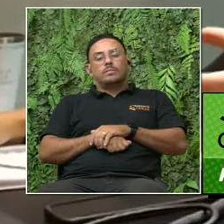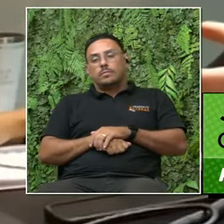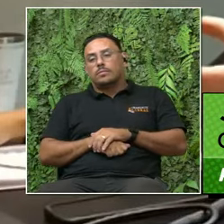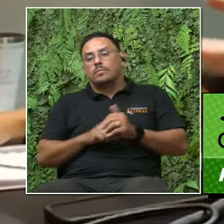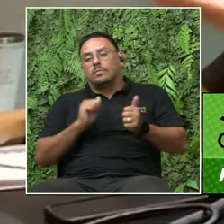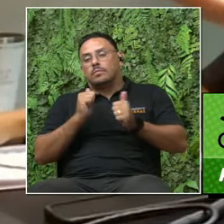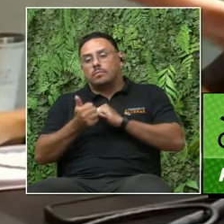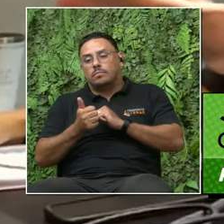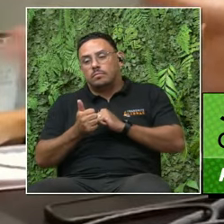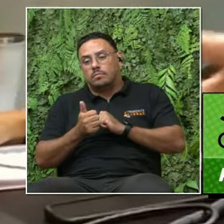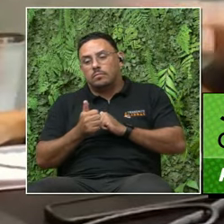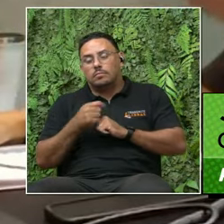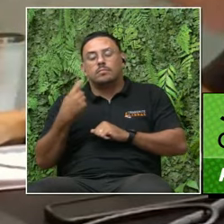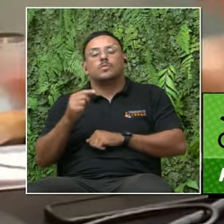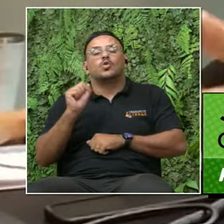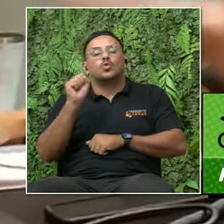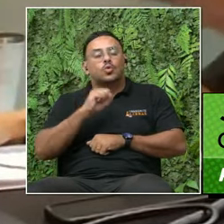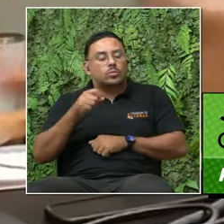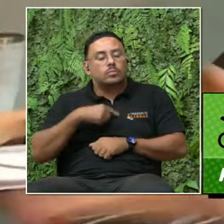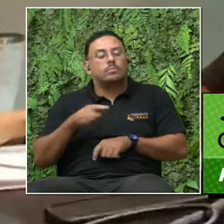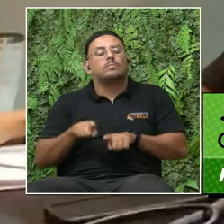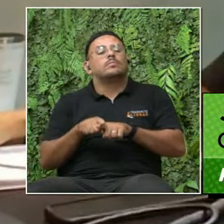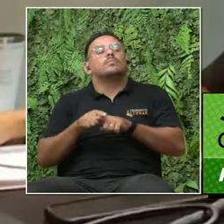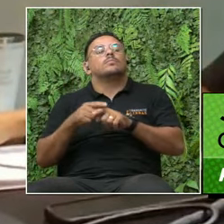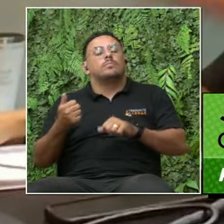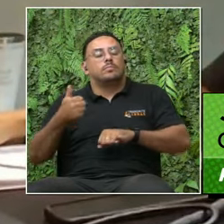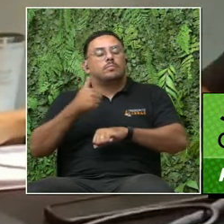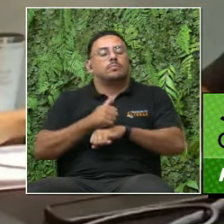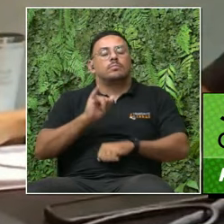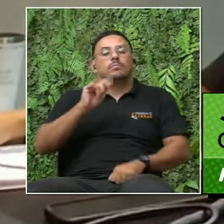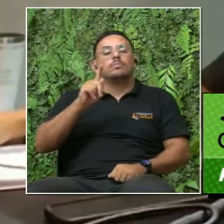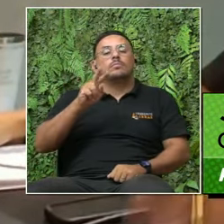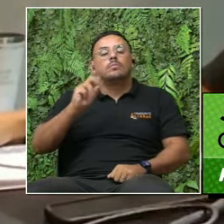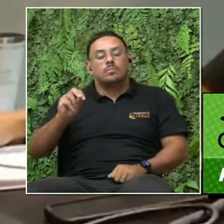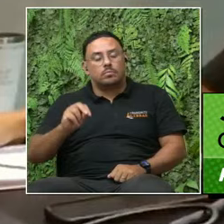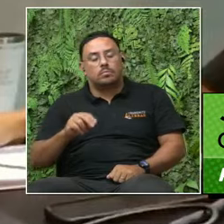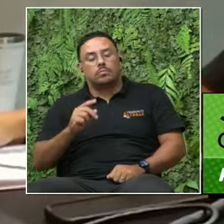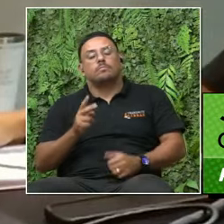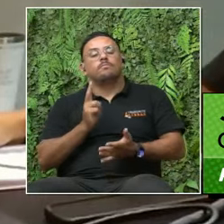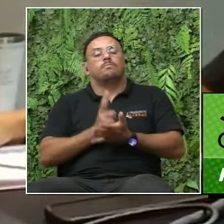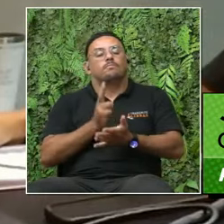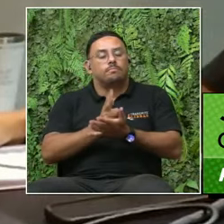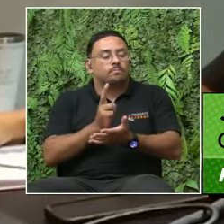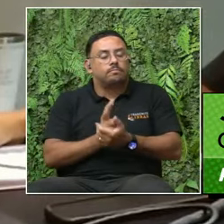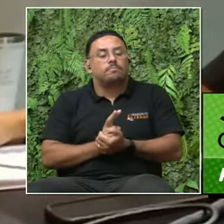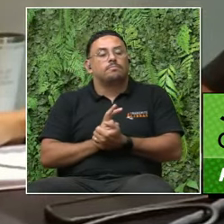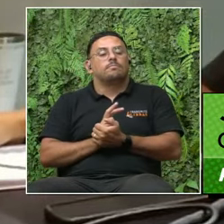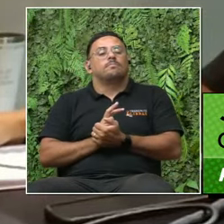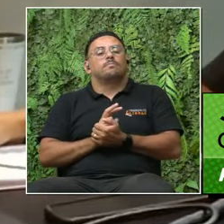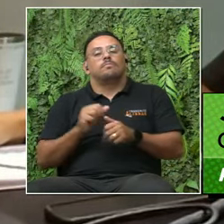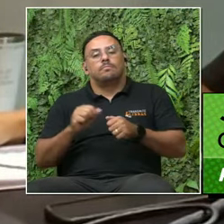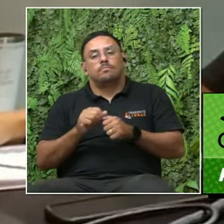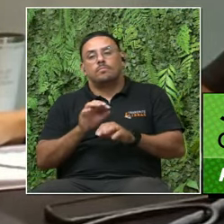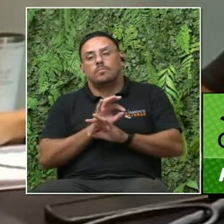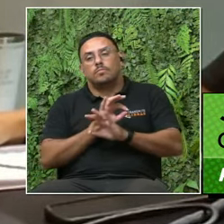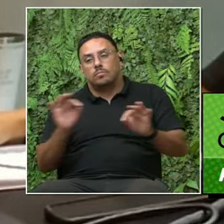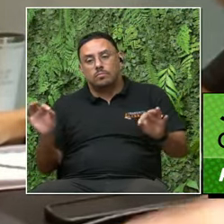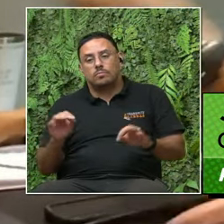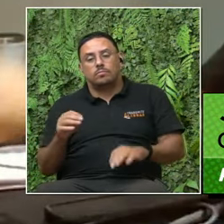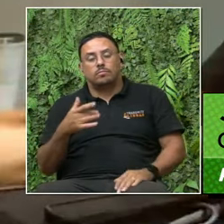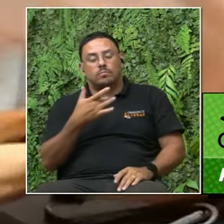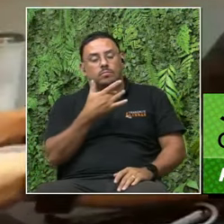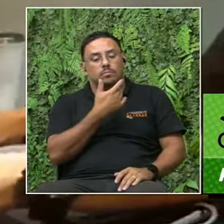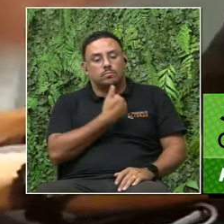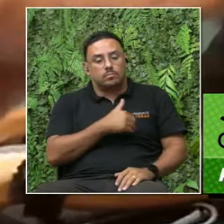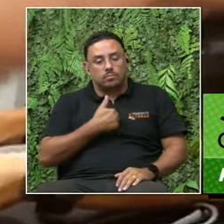uruguaia e ainda né se deu a Lu de colocar o Igor rabo que sempre fez bons clássicos aqui eu lembro